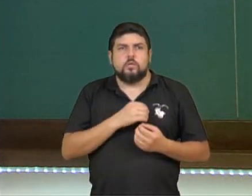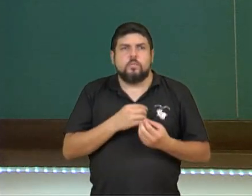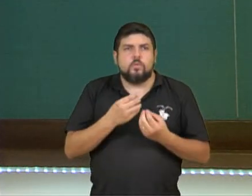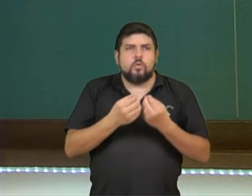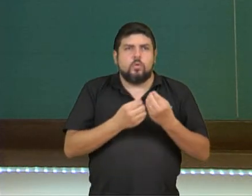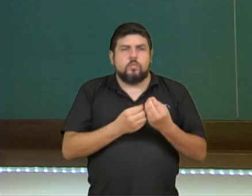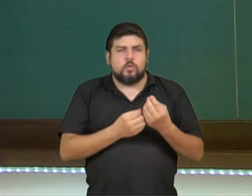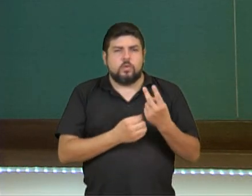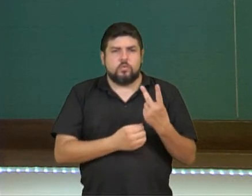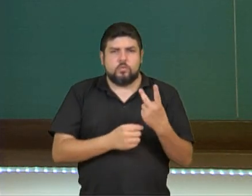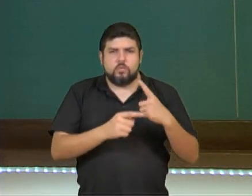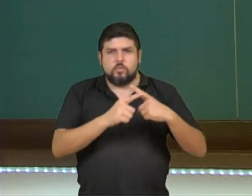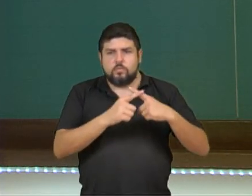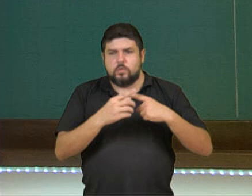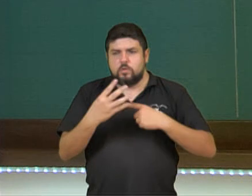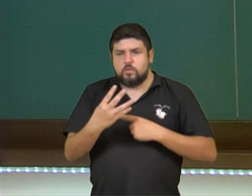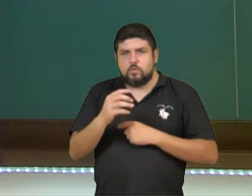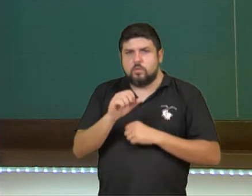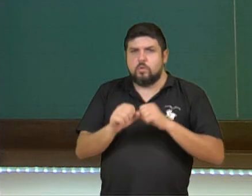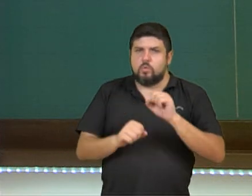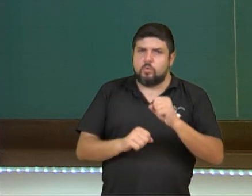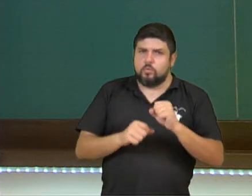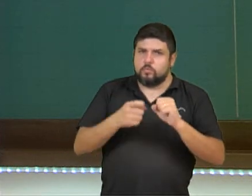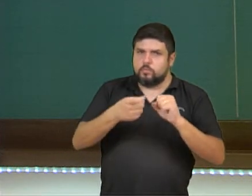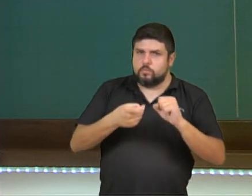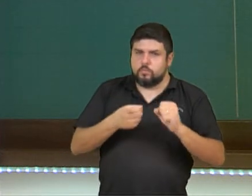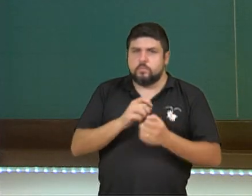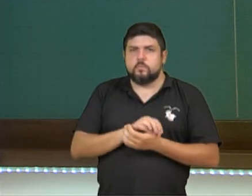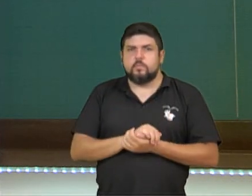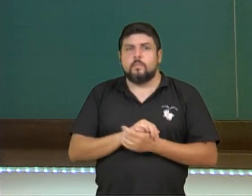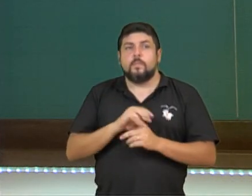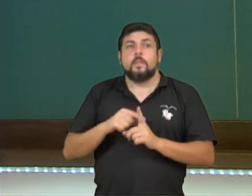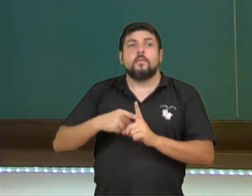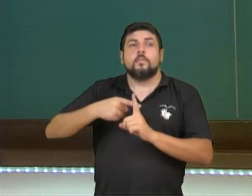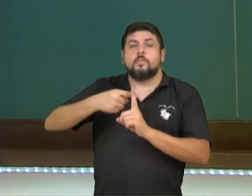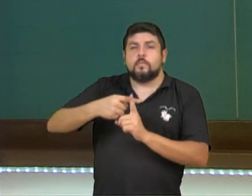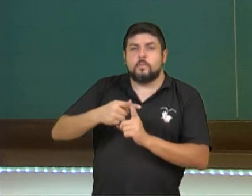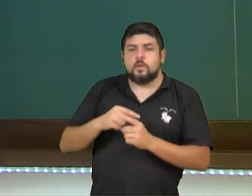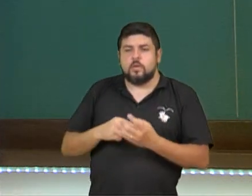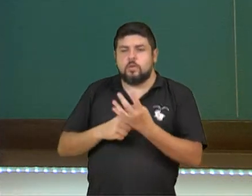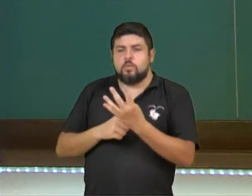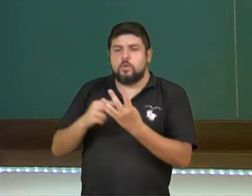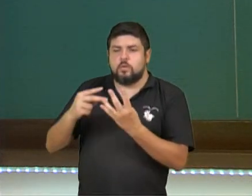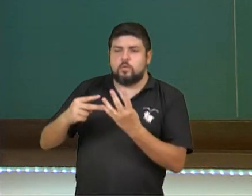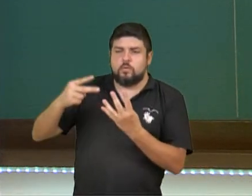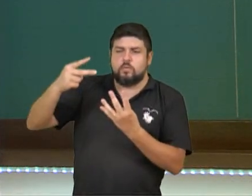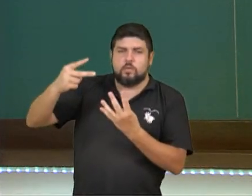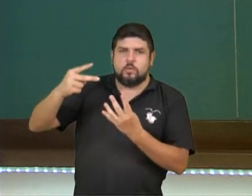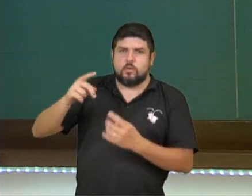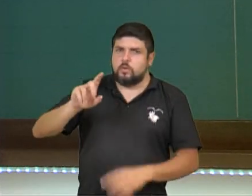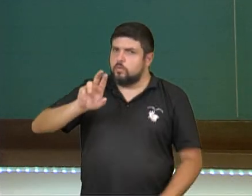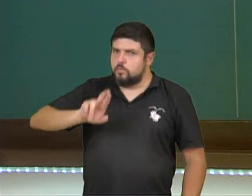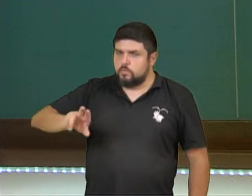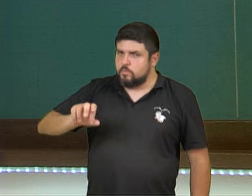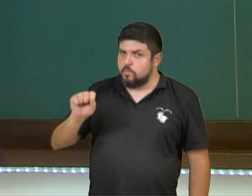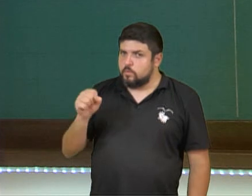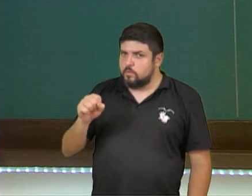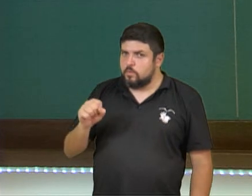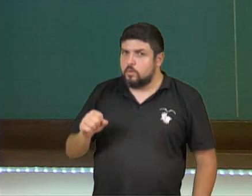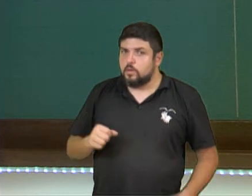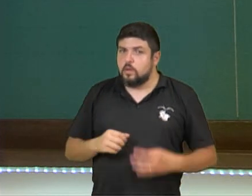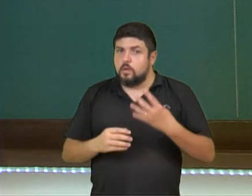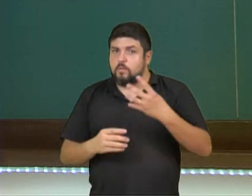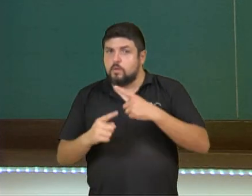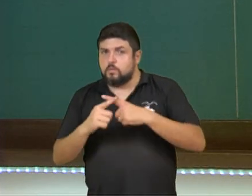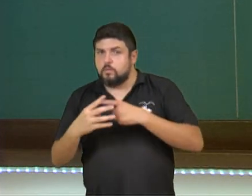e o x repete. Mais, e por último, 4 ao quadrado, que não é 8, é 4